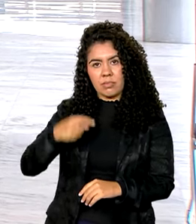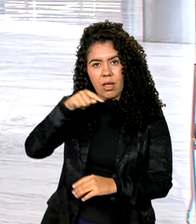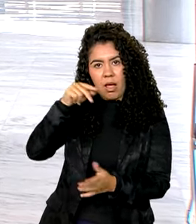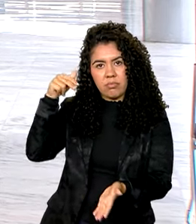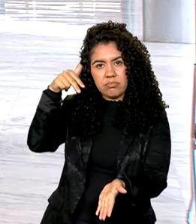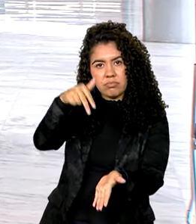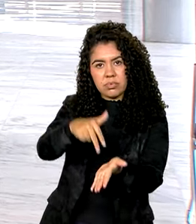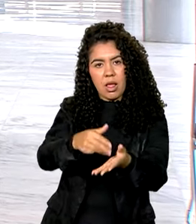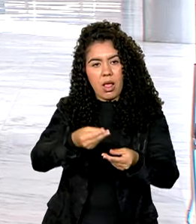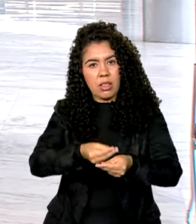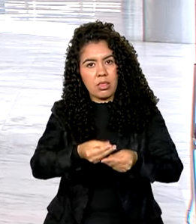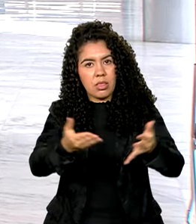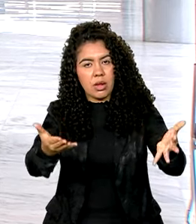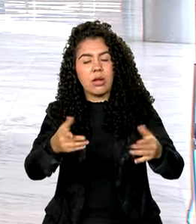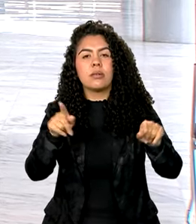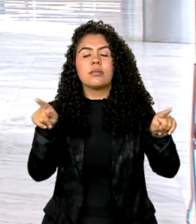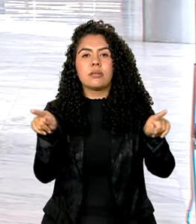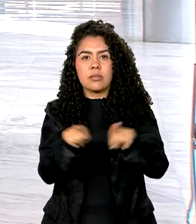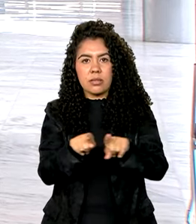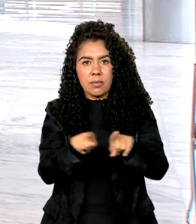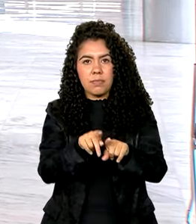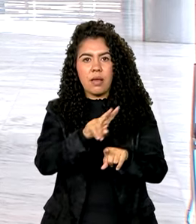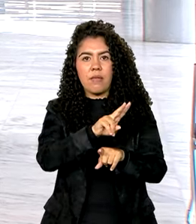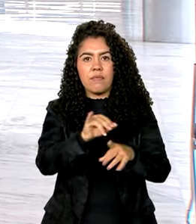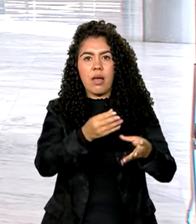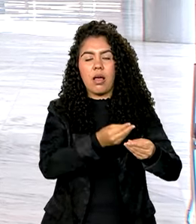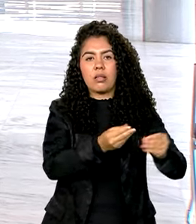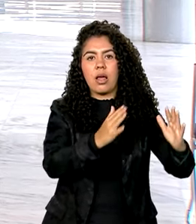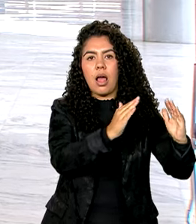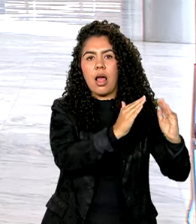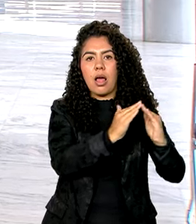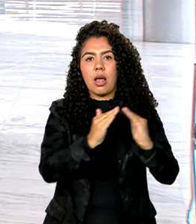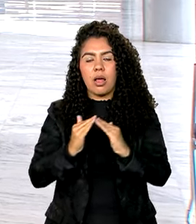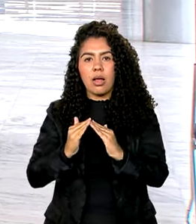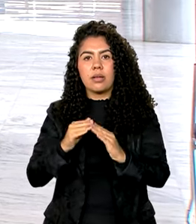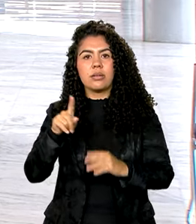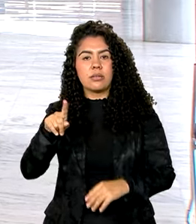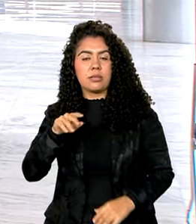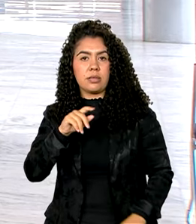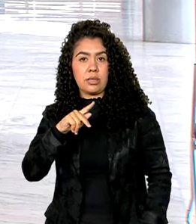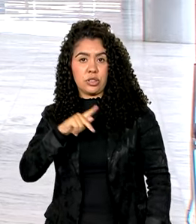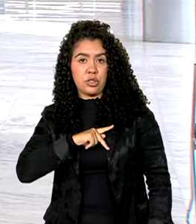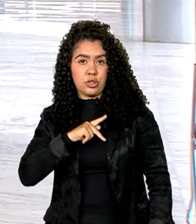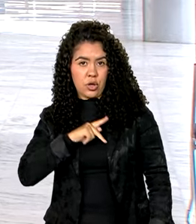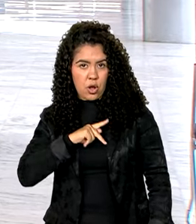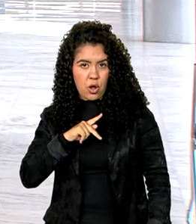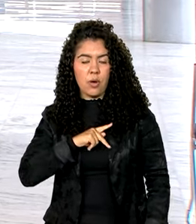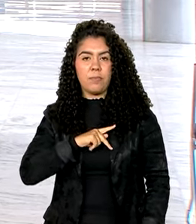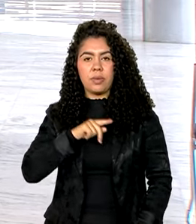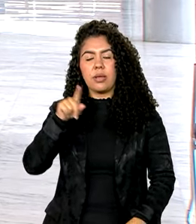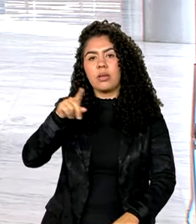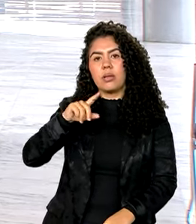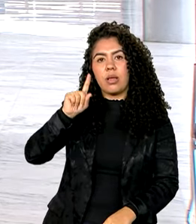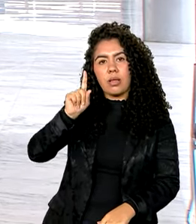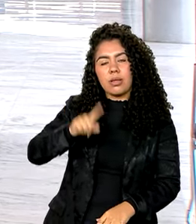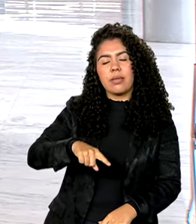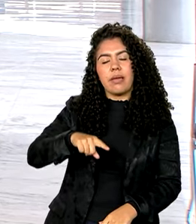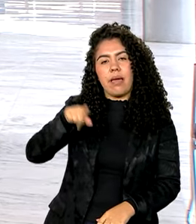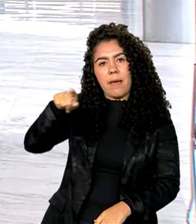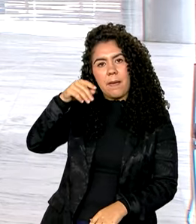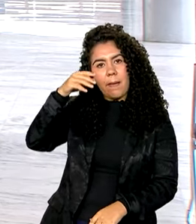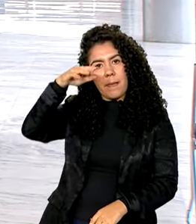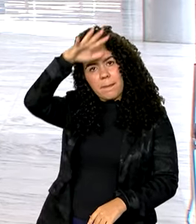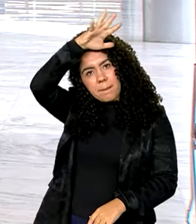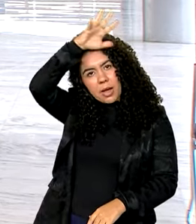mesmo tempo vão estar sendo entregues também unidades habitacionais em Sinop, no Mato Grosso. São 288 apartamentos que vão ser entregues